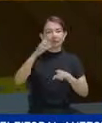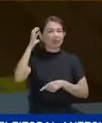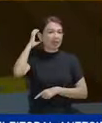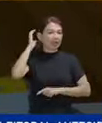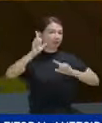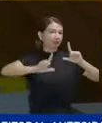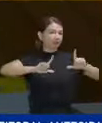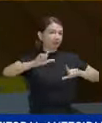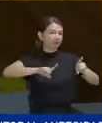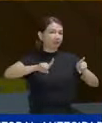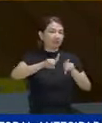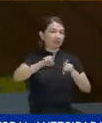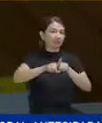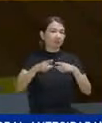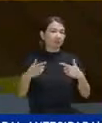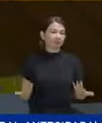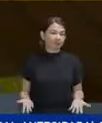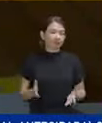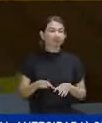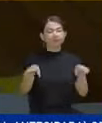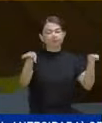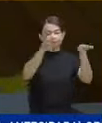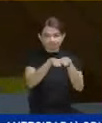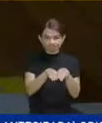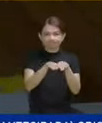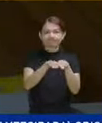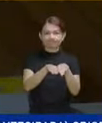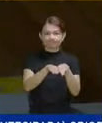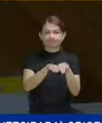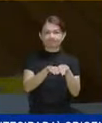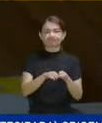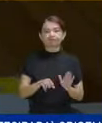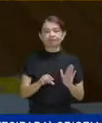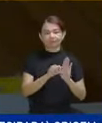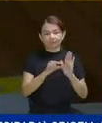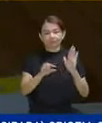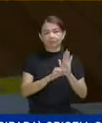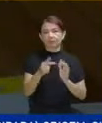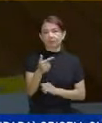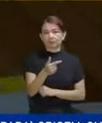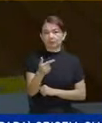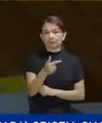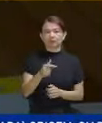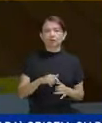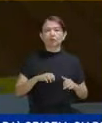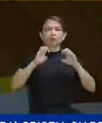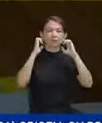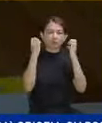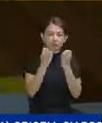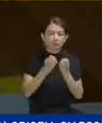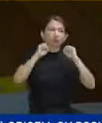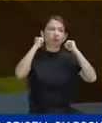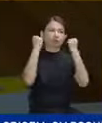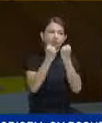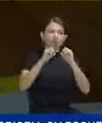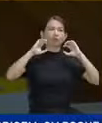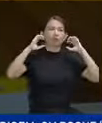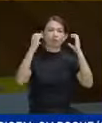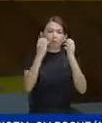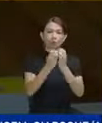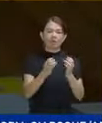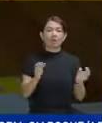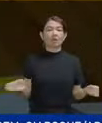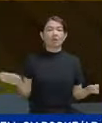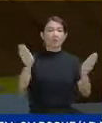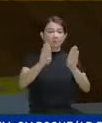rádio e TV, o dever de conferir tratamento isonômico. Inciso 2, a realização de encontros, seminários, congressos em ambiente fechado ou